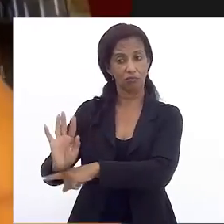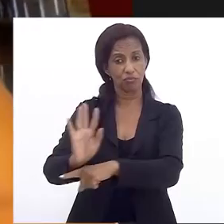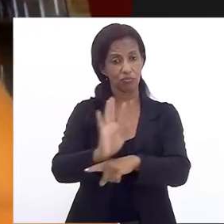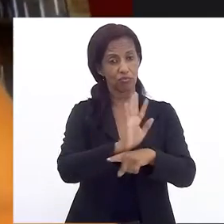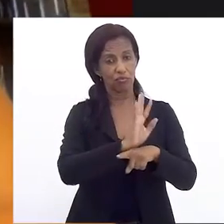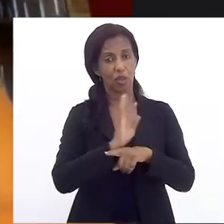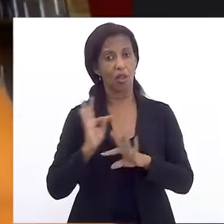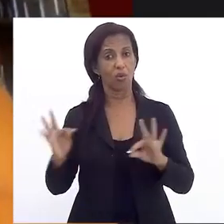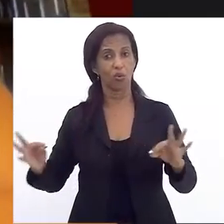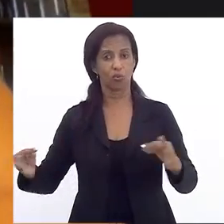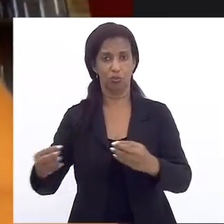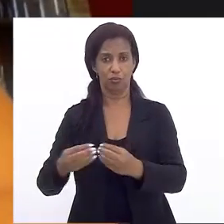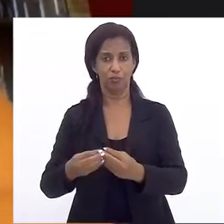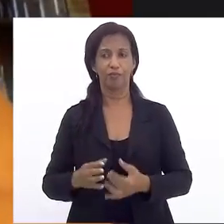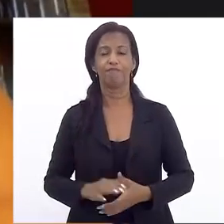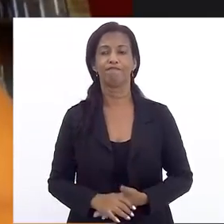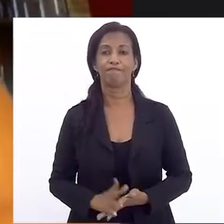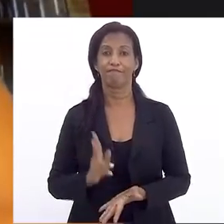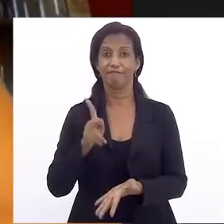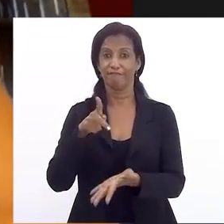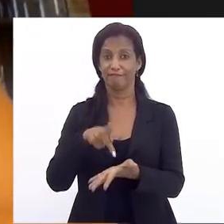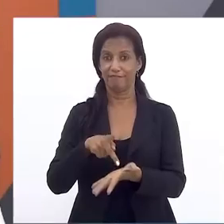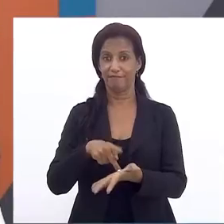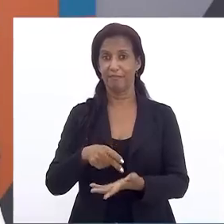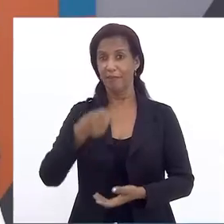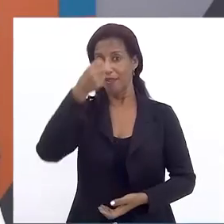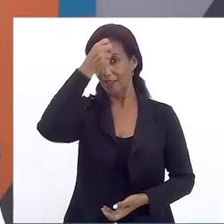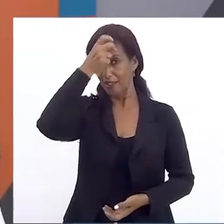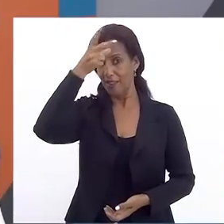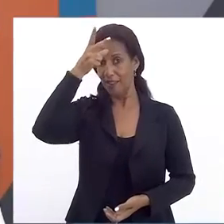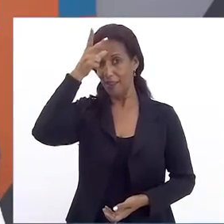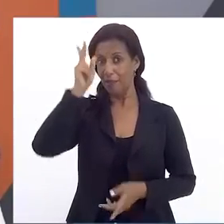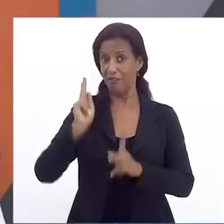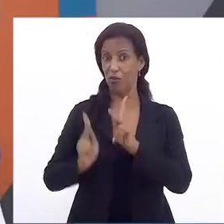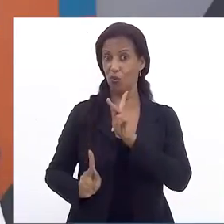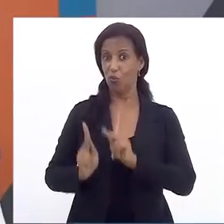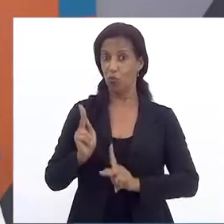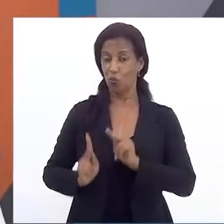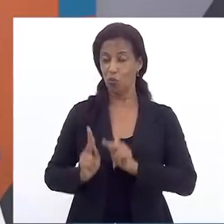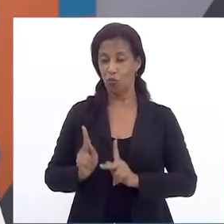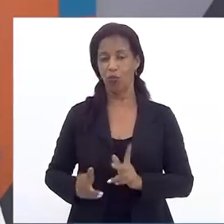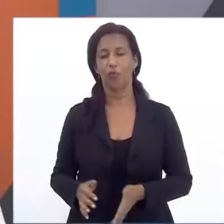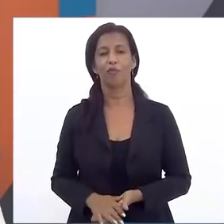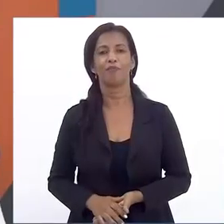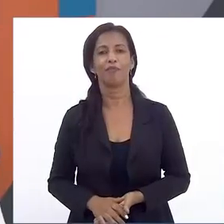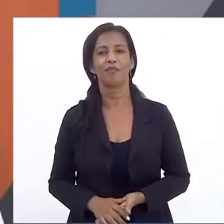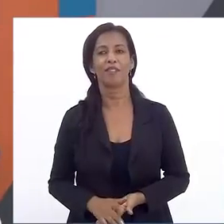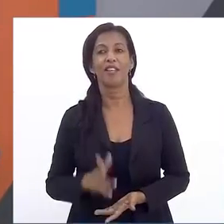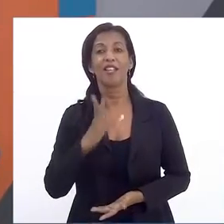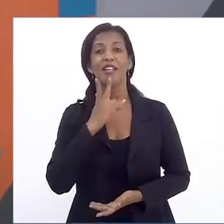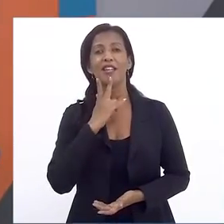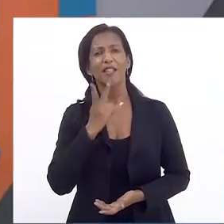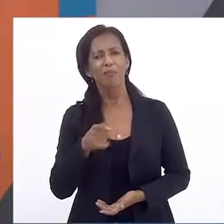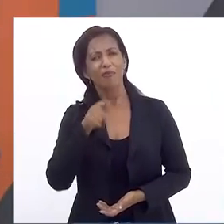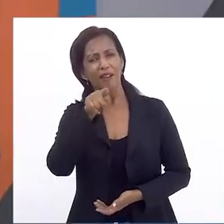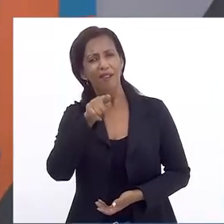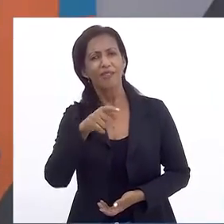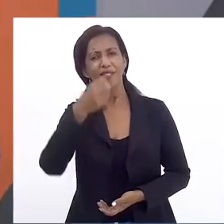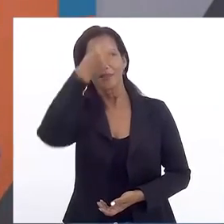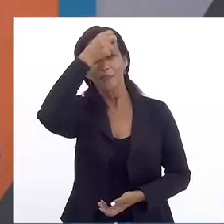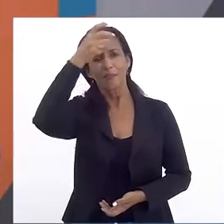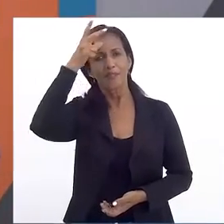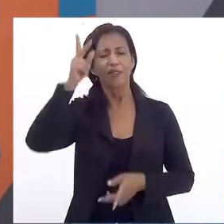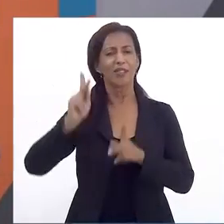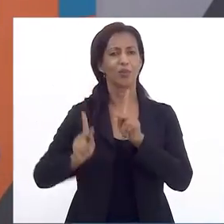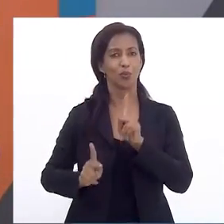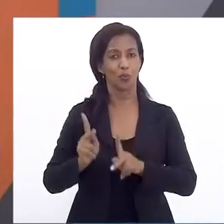para atender todas as áreas. É verdade, é a prefeita do povo, né? E por falar na